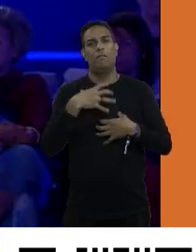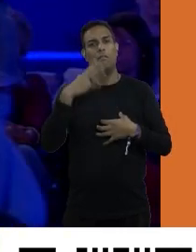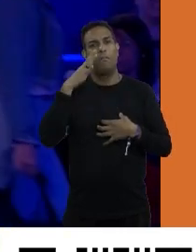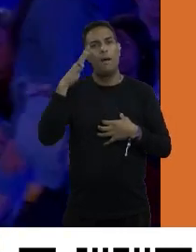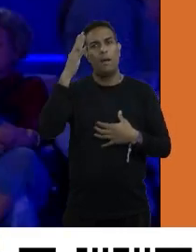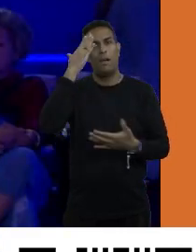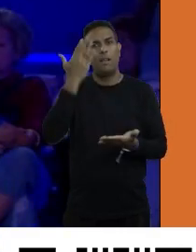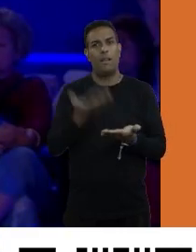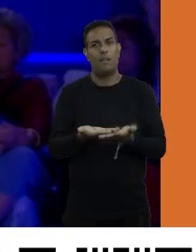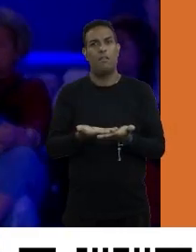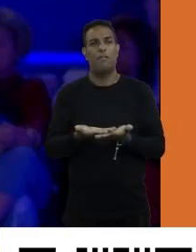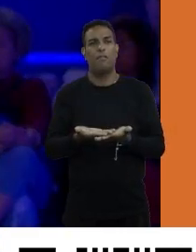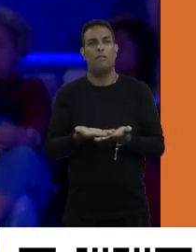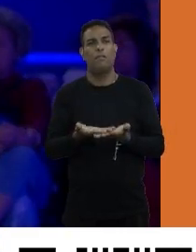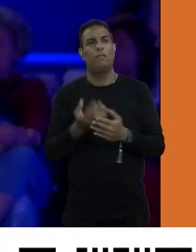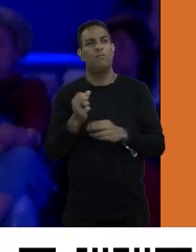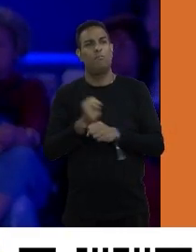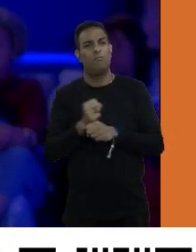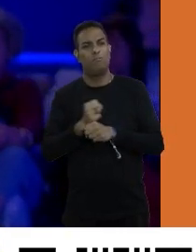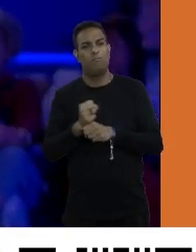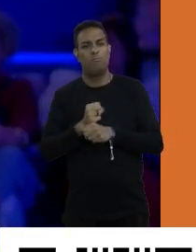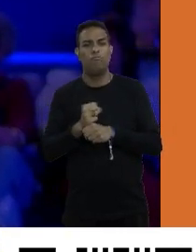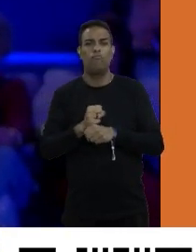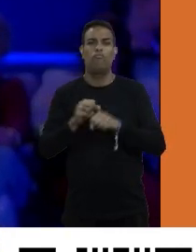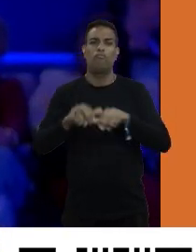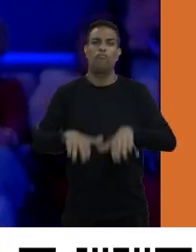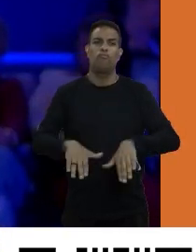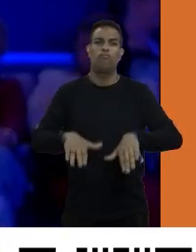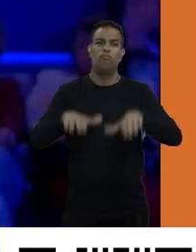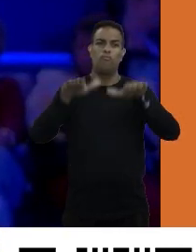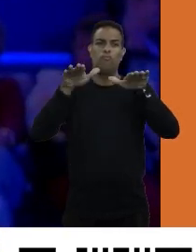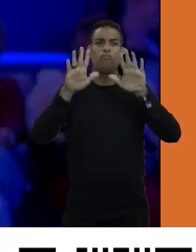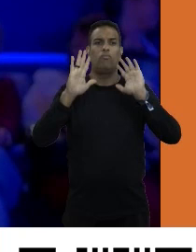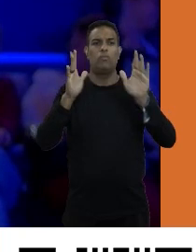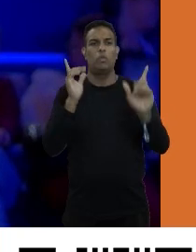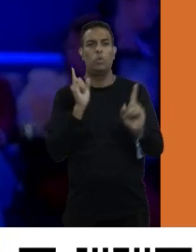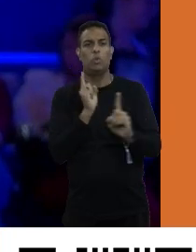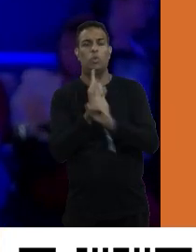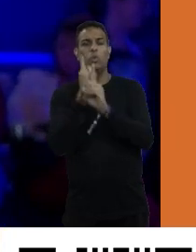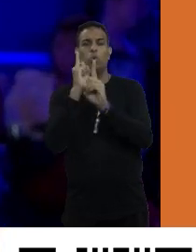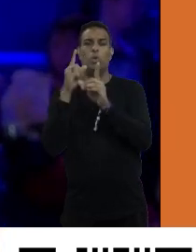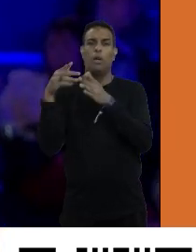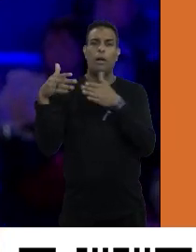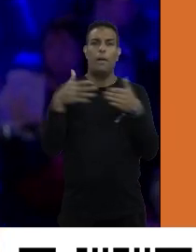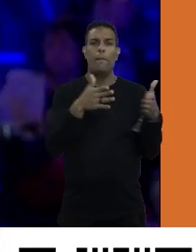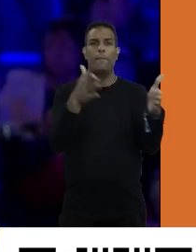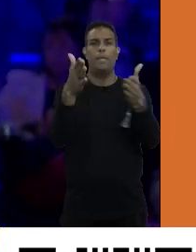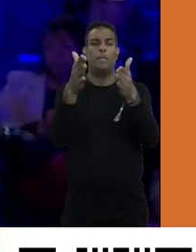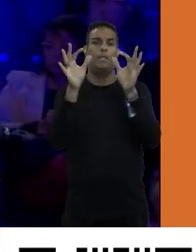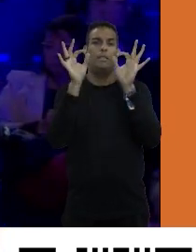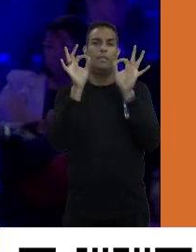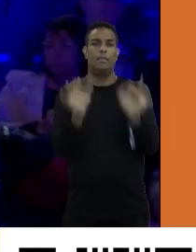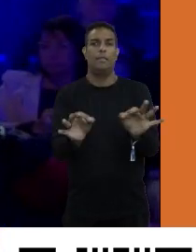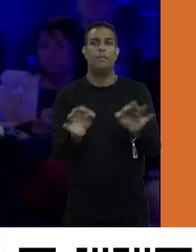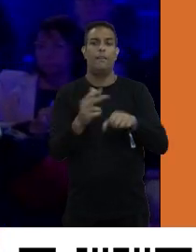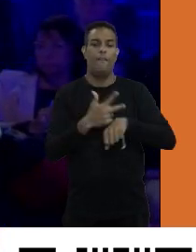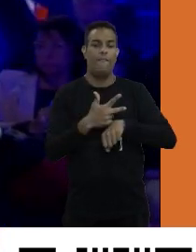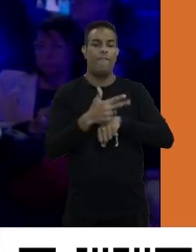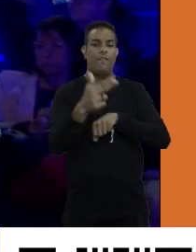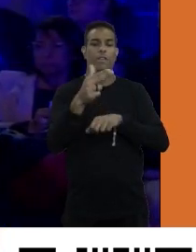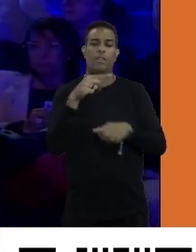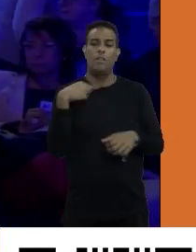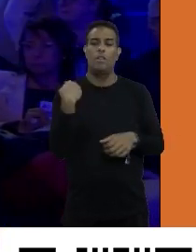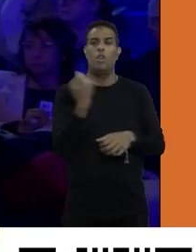O que eu acredito é o seguinte, durante muito tempo, a gente descobriu o caminho da vitória. O caminho da vitória que a